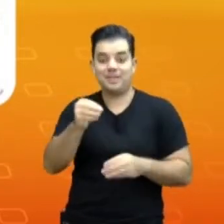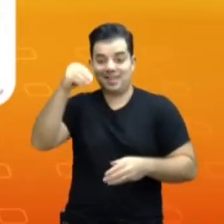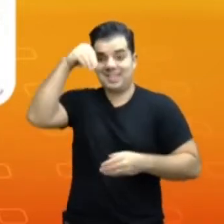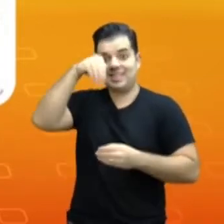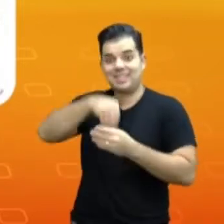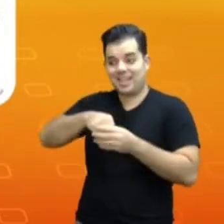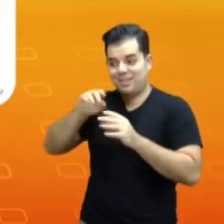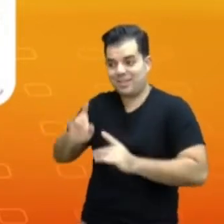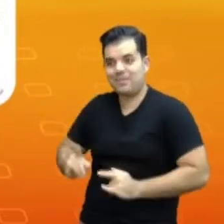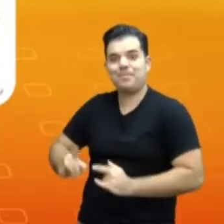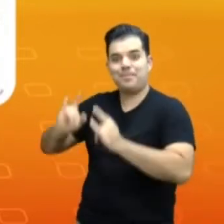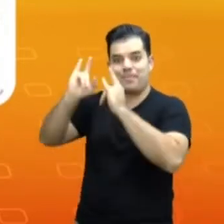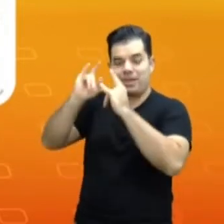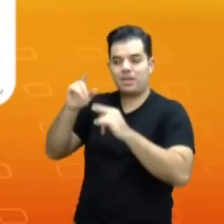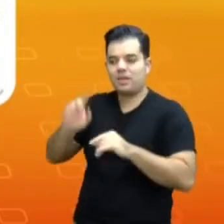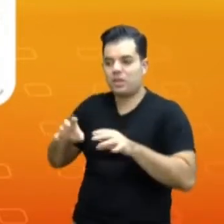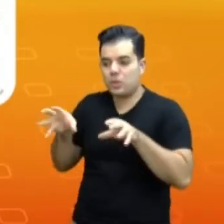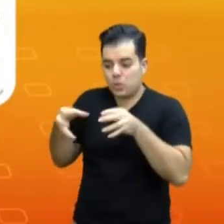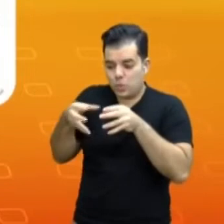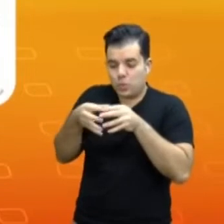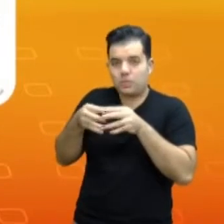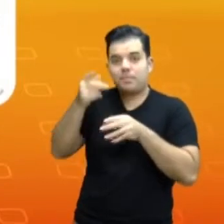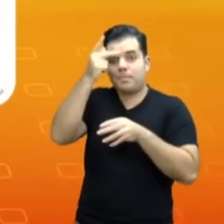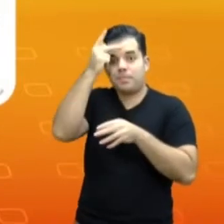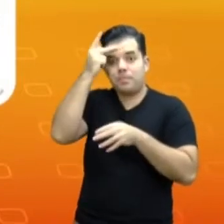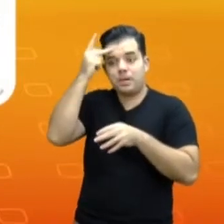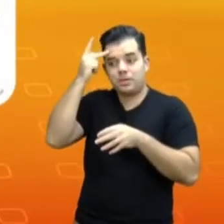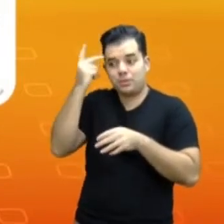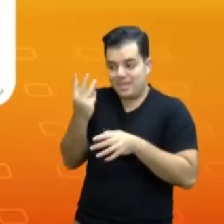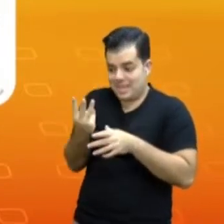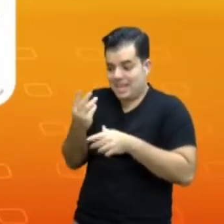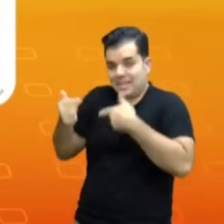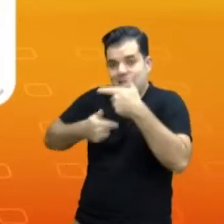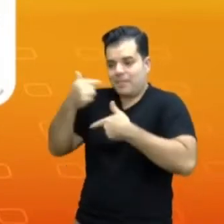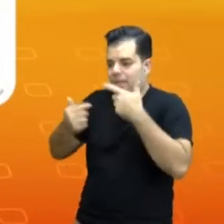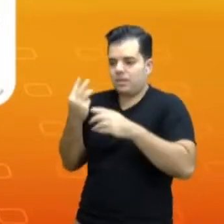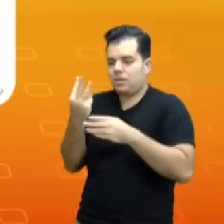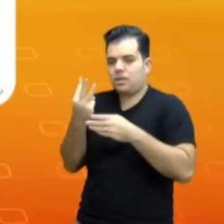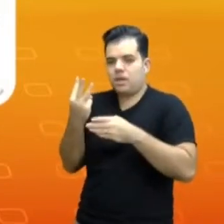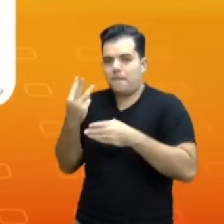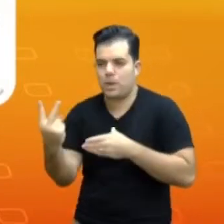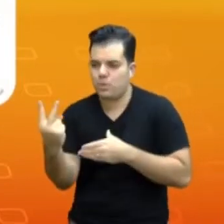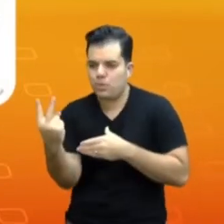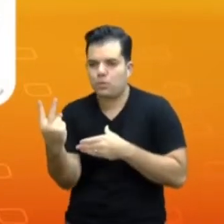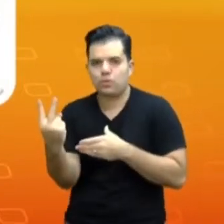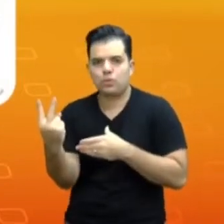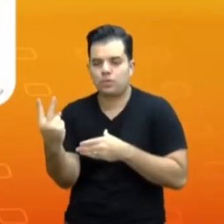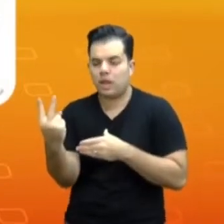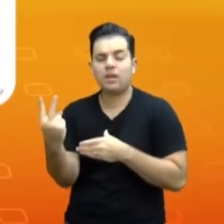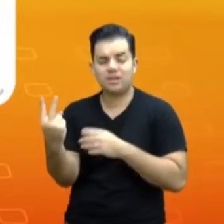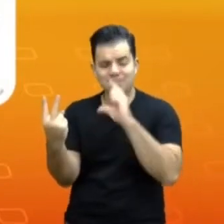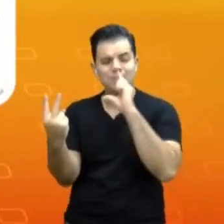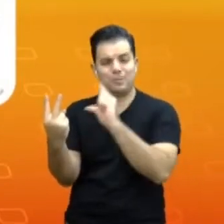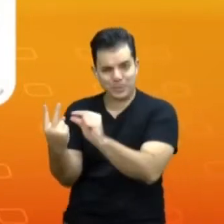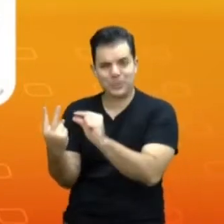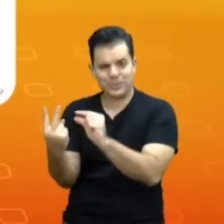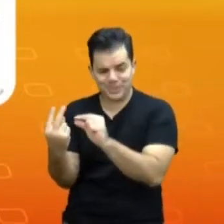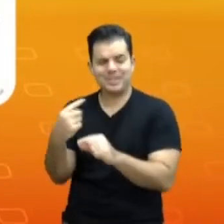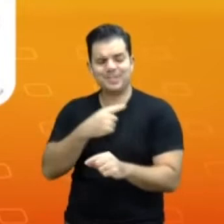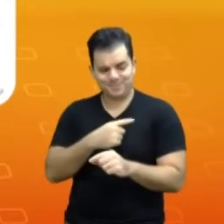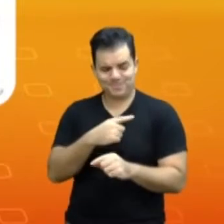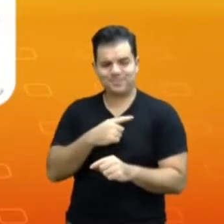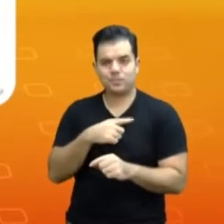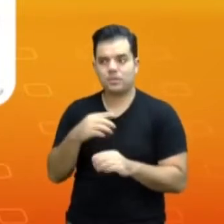própria instalação, a equipe passou de 3 pessoas para 2 pessoas, dentro da zona mista ou em qualquer lugar.